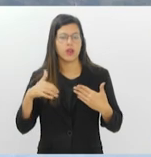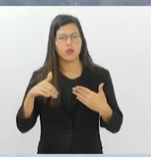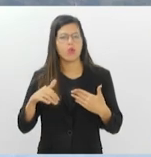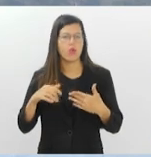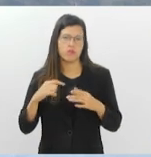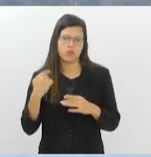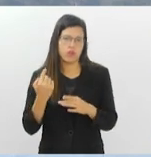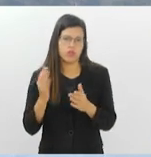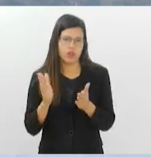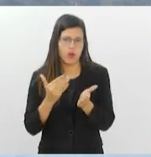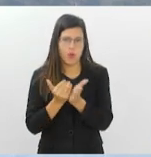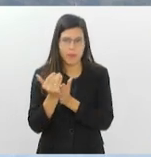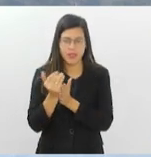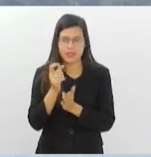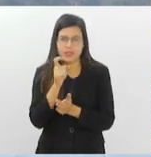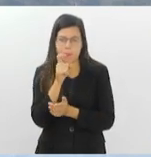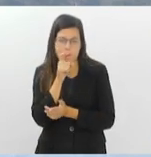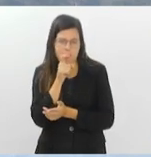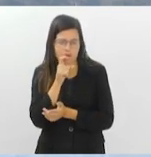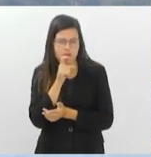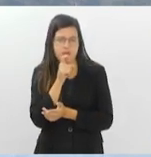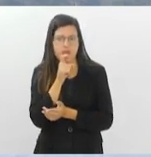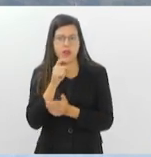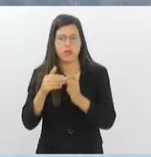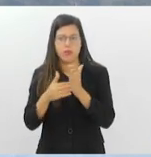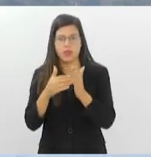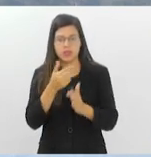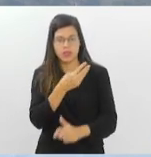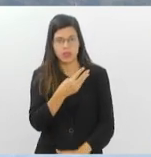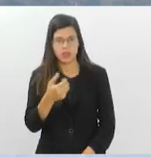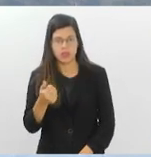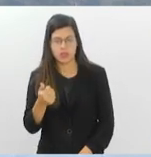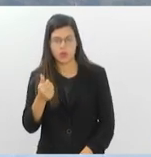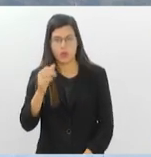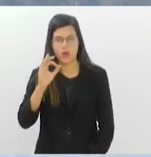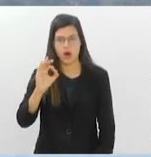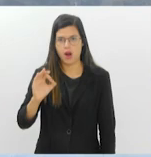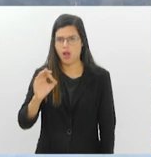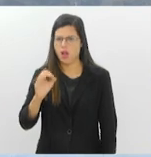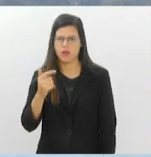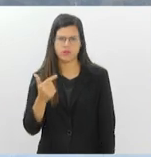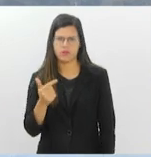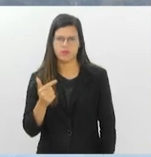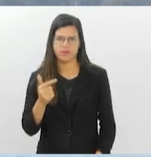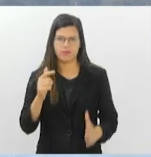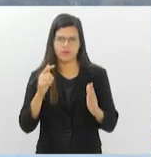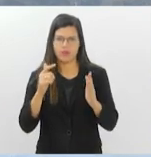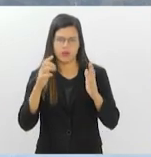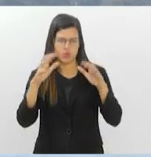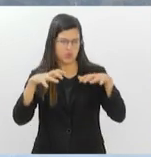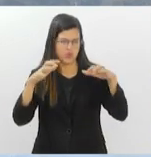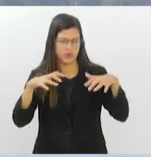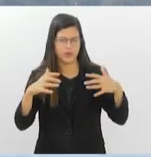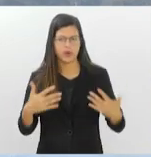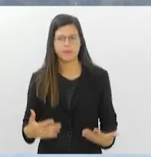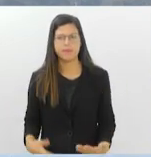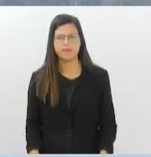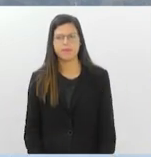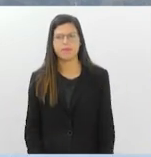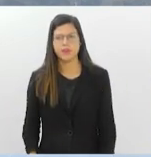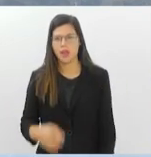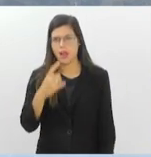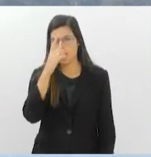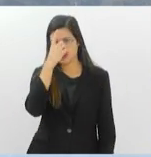inverno a máxima deve chegar aos 31º sem possibilidade de chuva as imagens